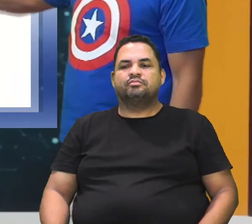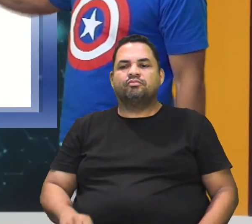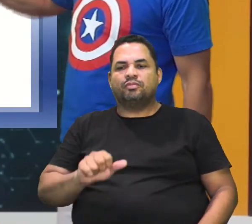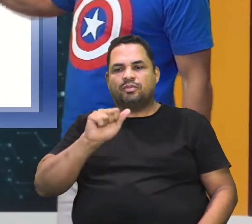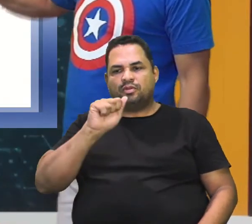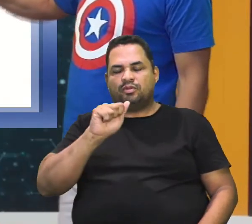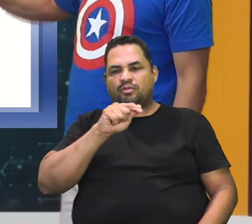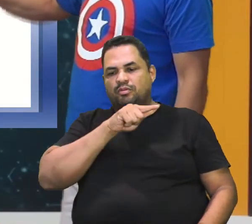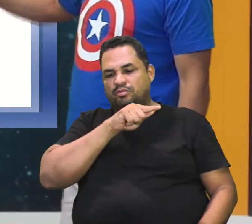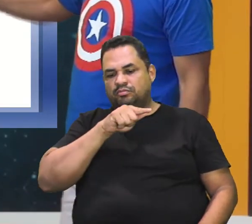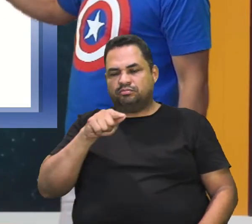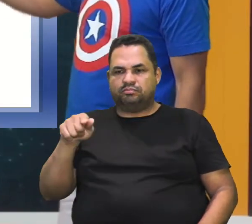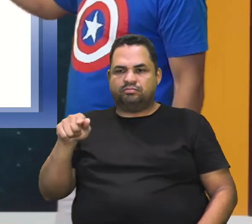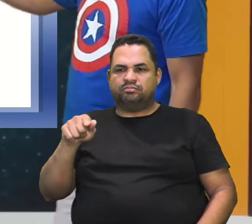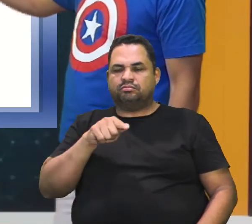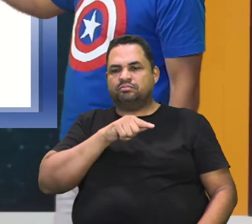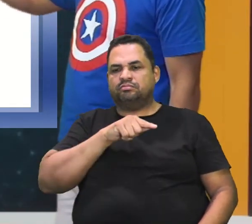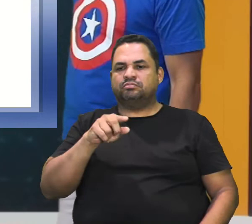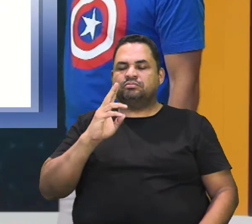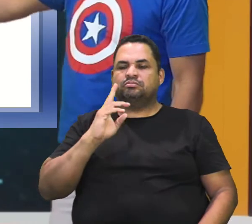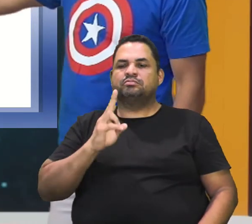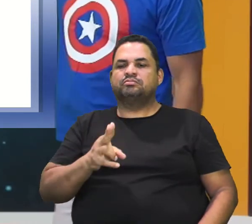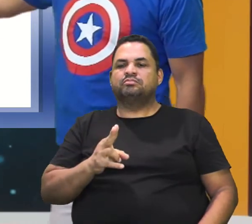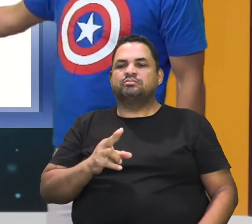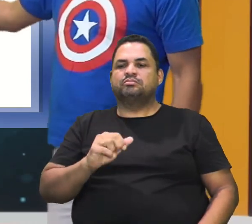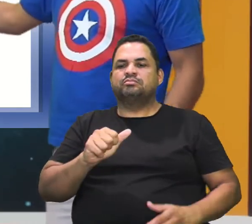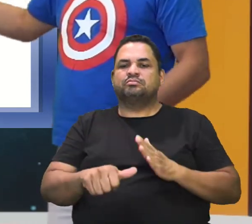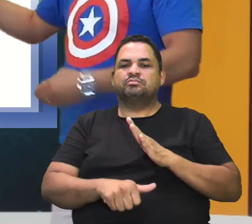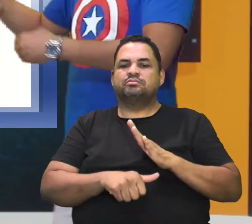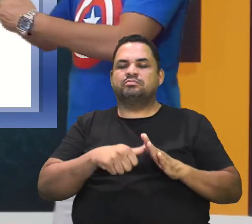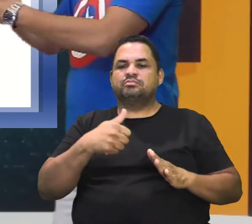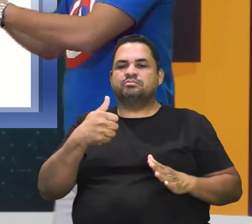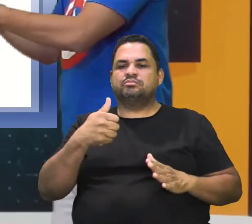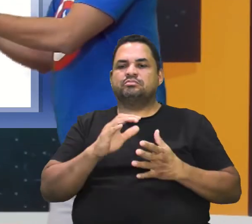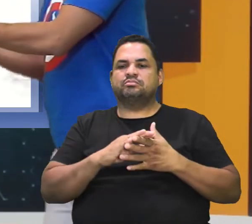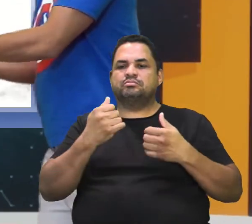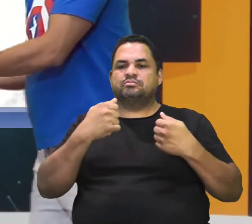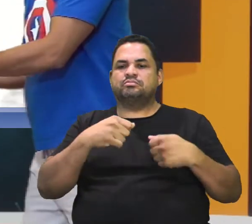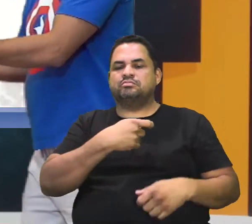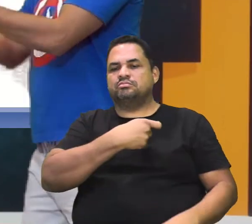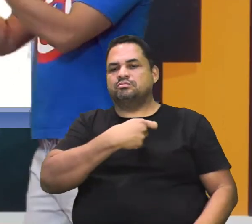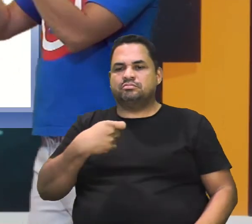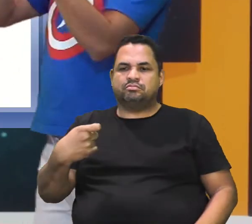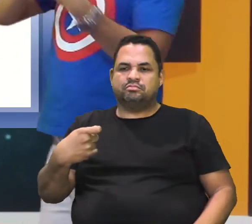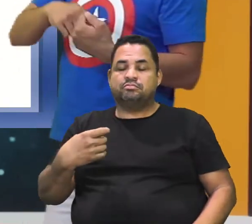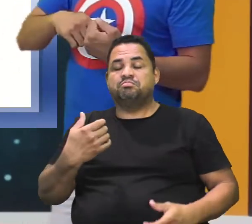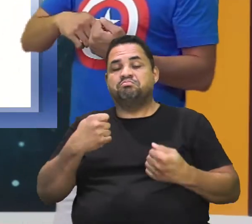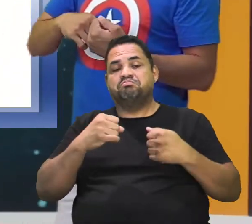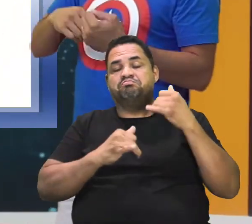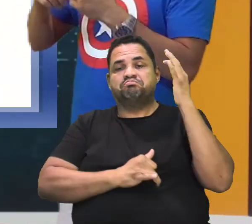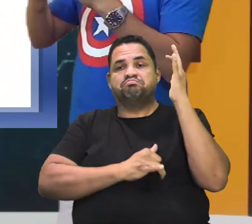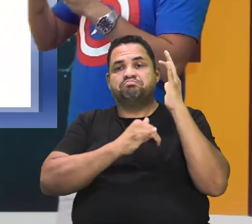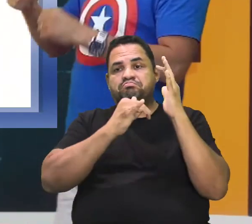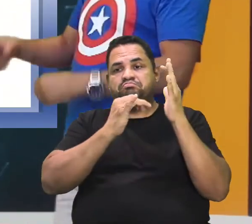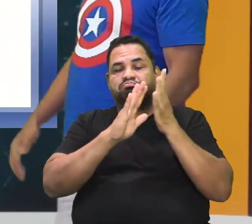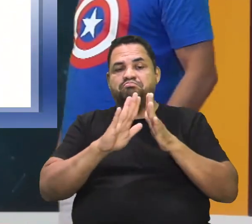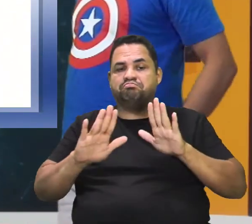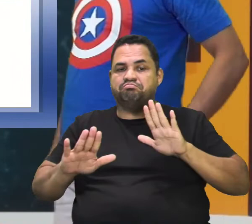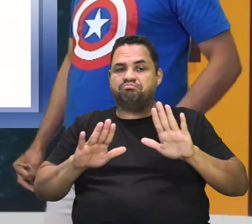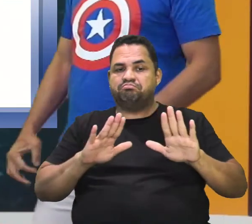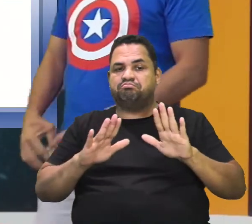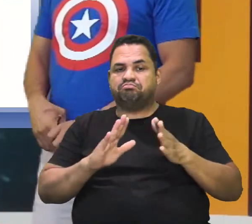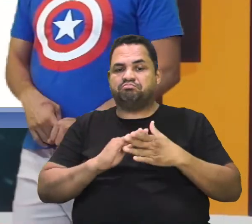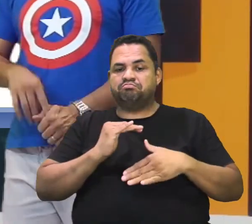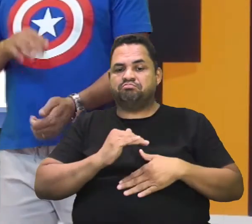o maior, e o maior sempre vai estar com esse primeiro aqui, que pode ser X ou pode ser Y. Vai do nosso